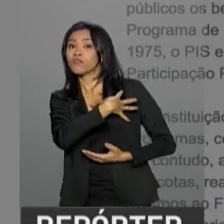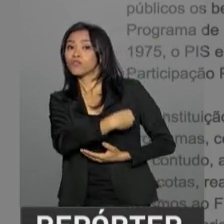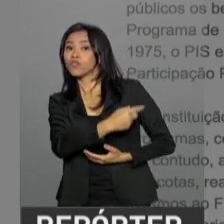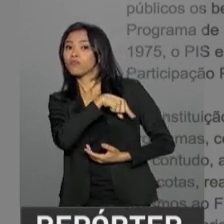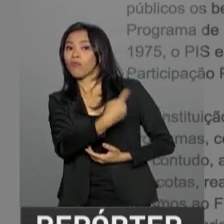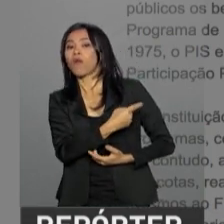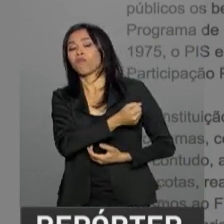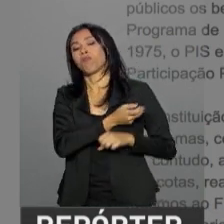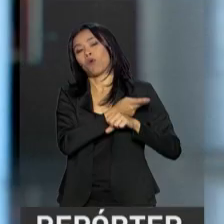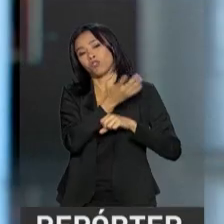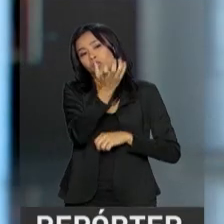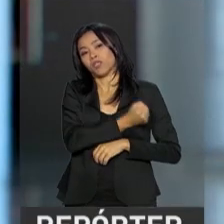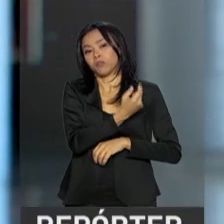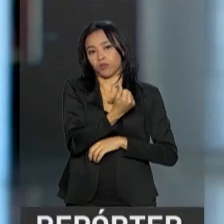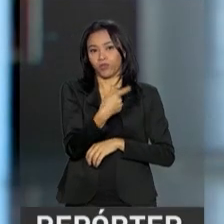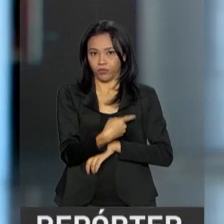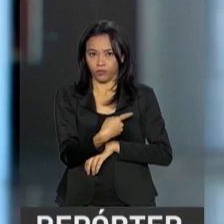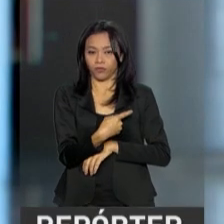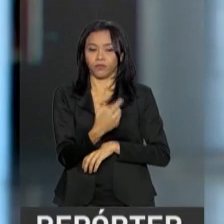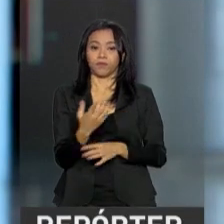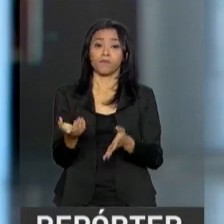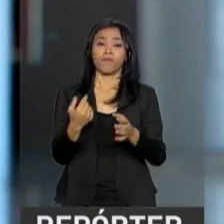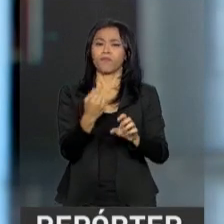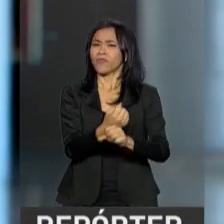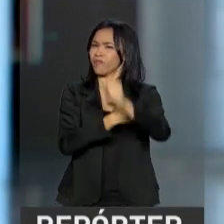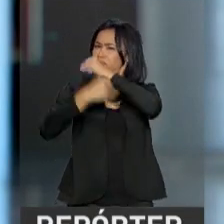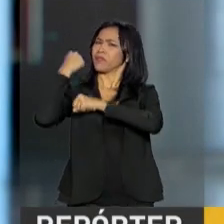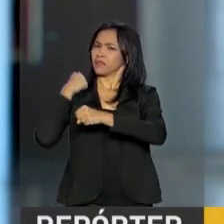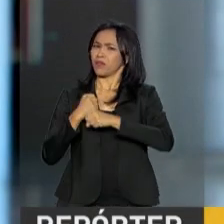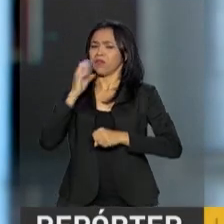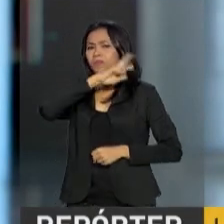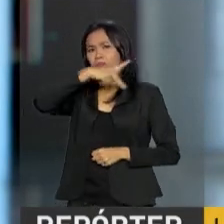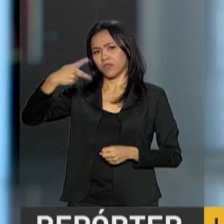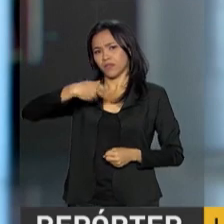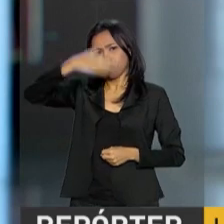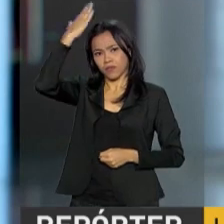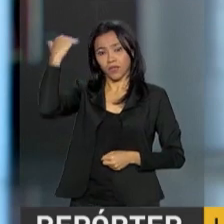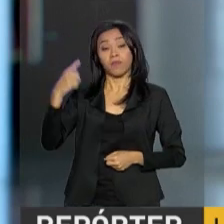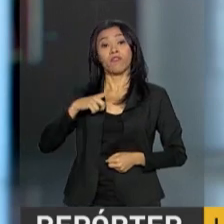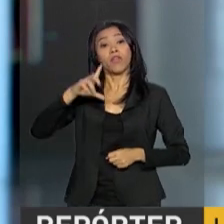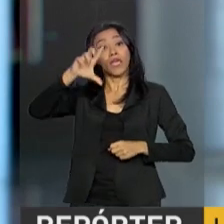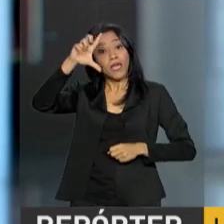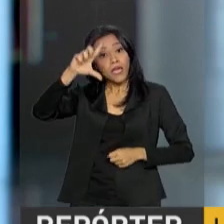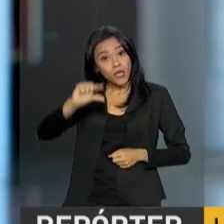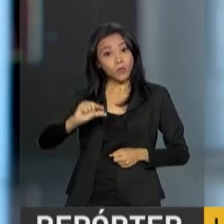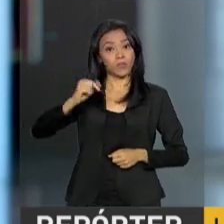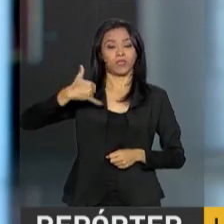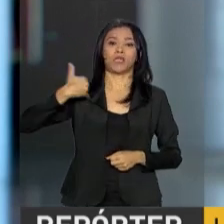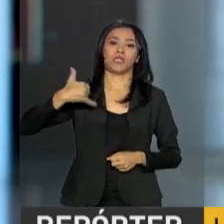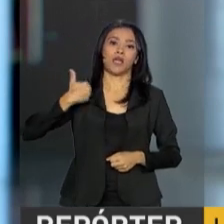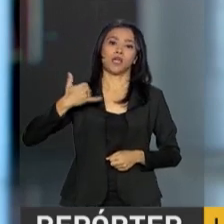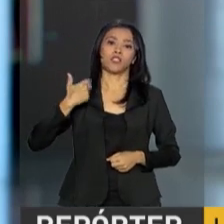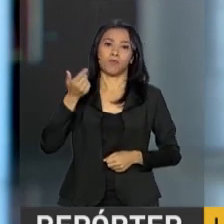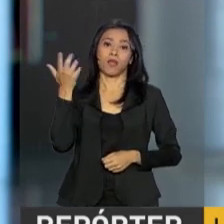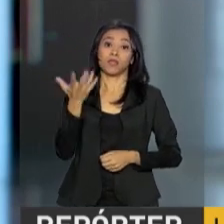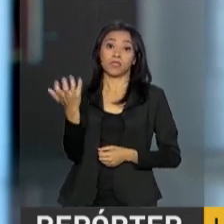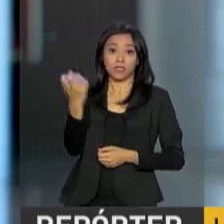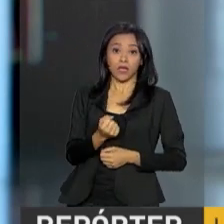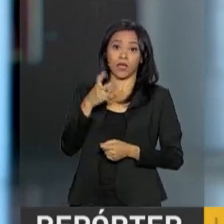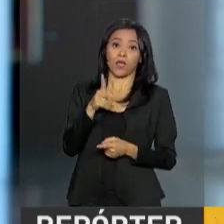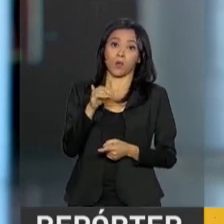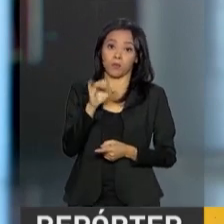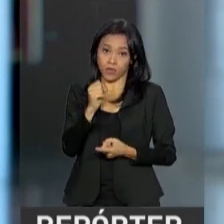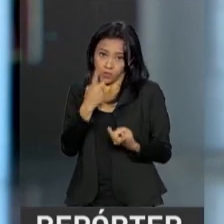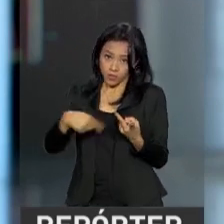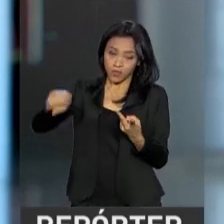receber o recurso desde o ano passado o presidente michel temer vem reduzindo a idade mínima para saque do pis pasep até